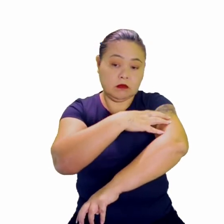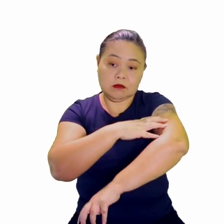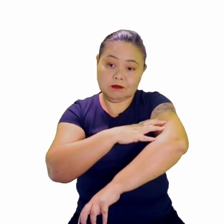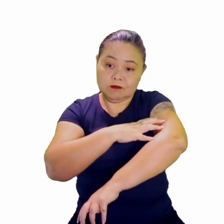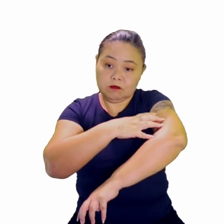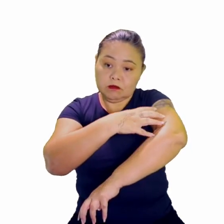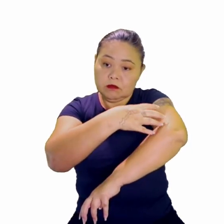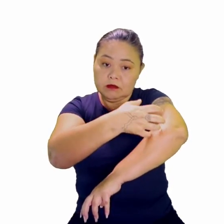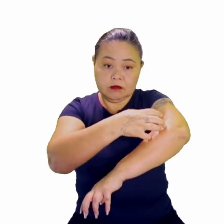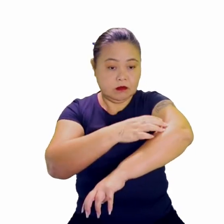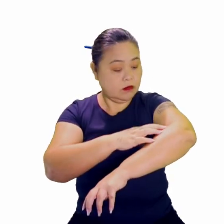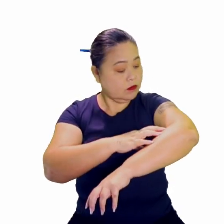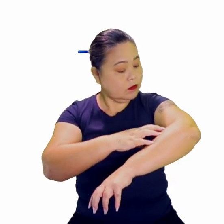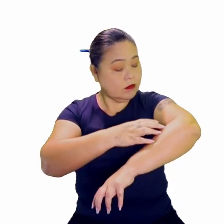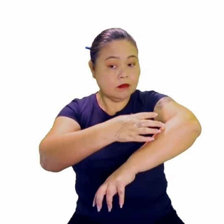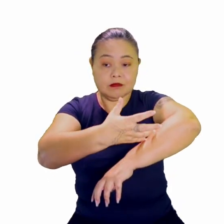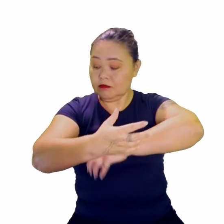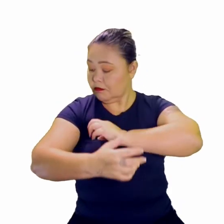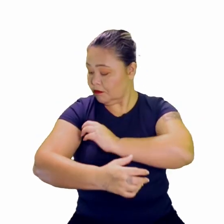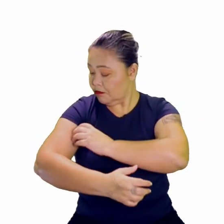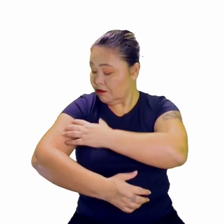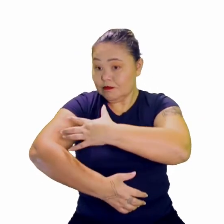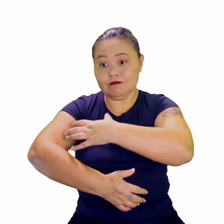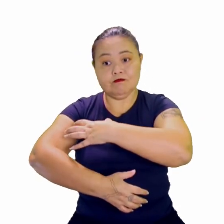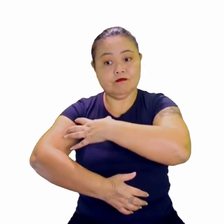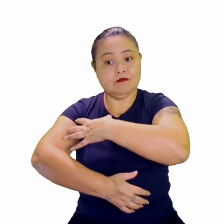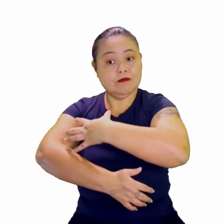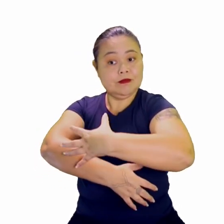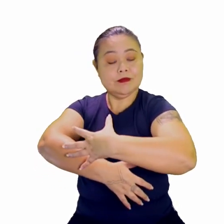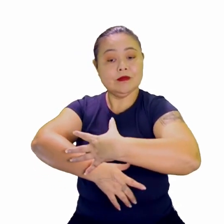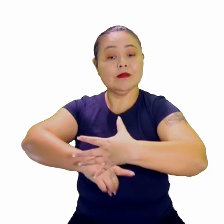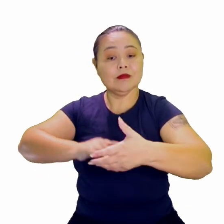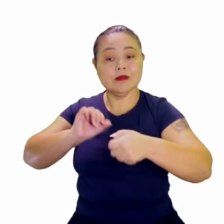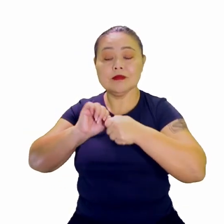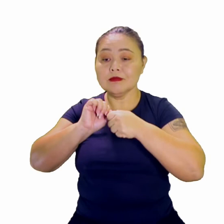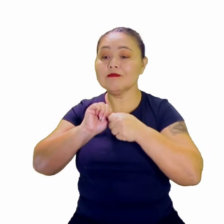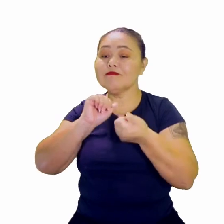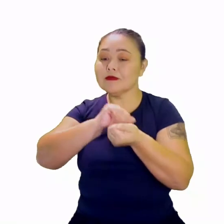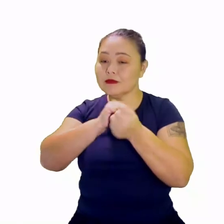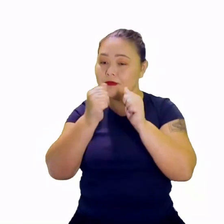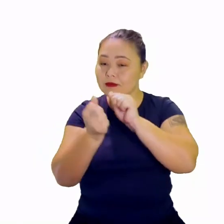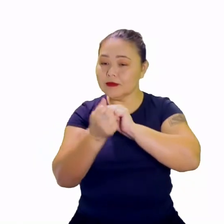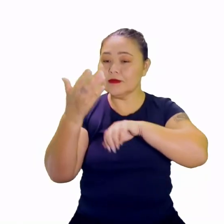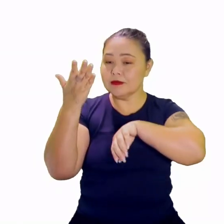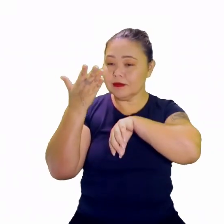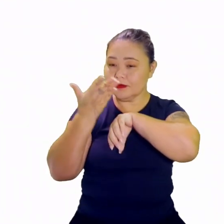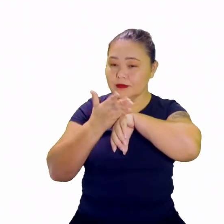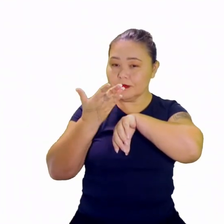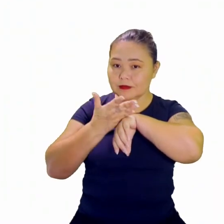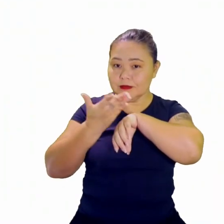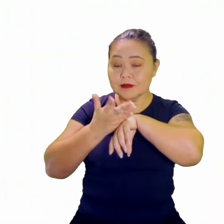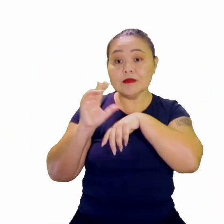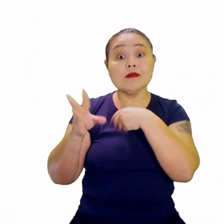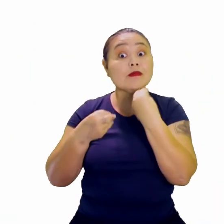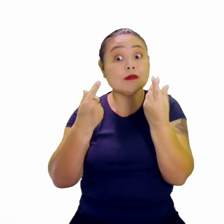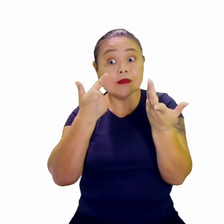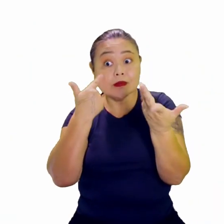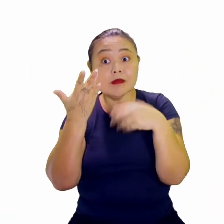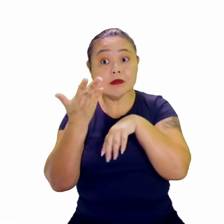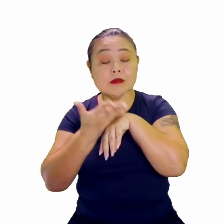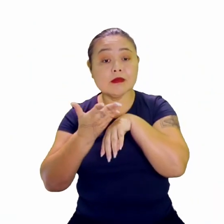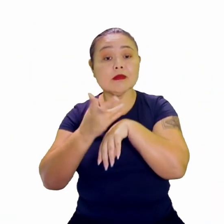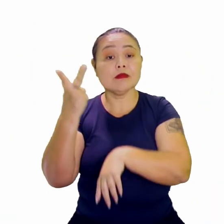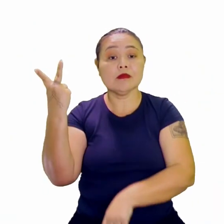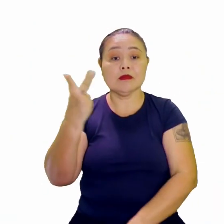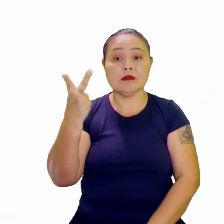fibra aumentou de tamanho. Então é uma adaptação do treinamento. Vamos ver como que isso fica na prática? Então a gente